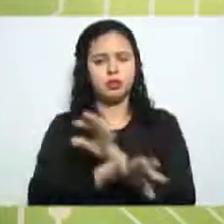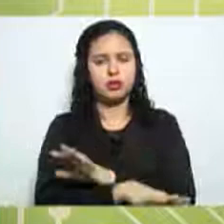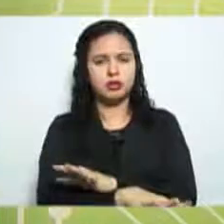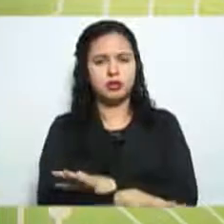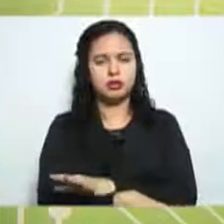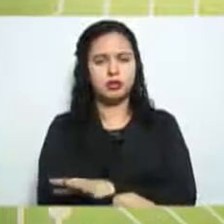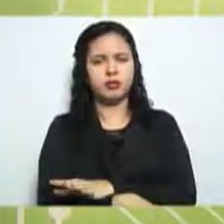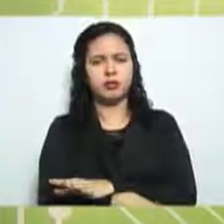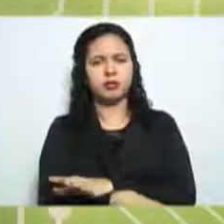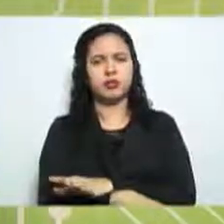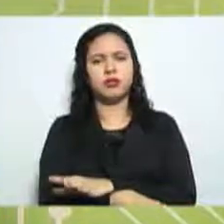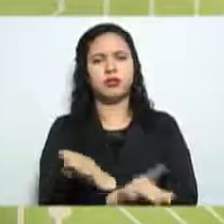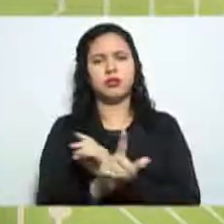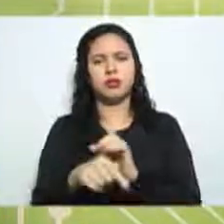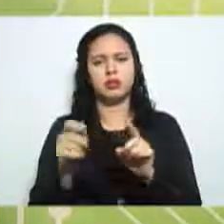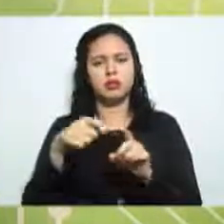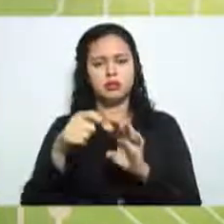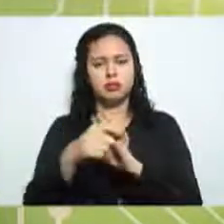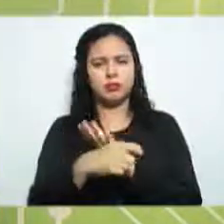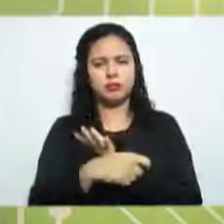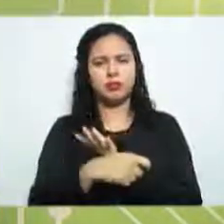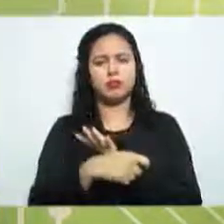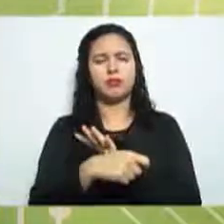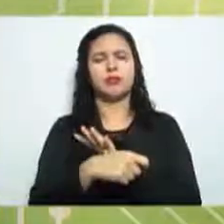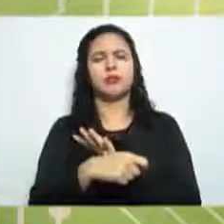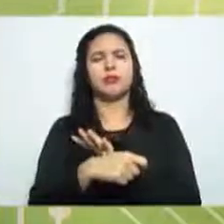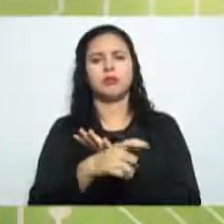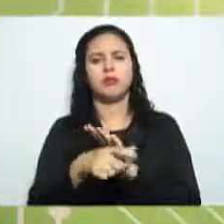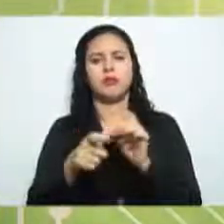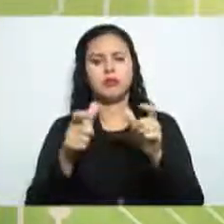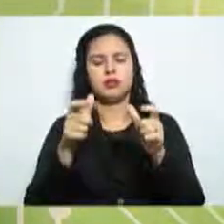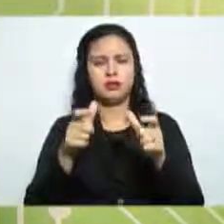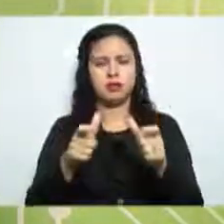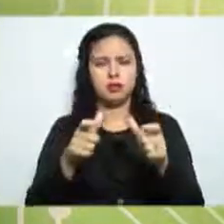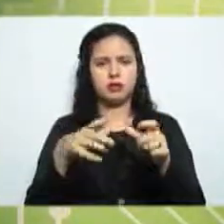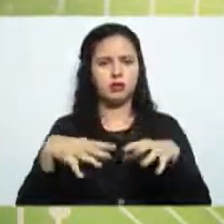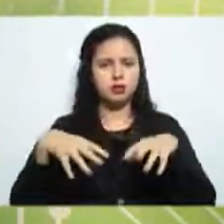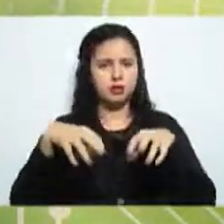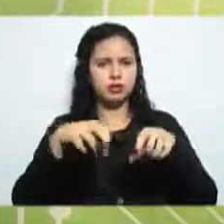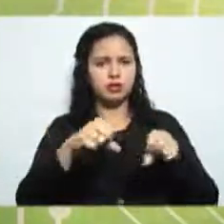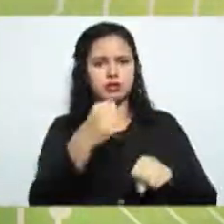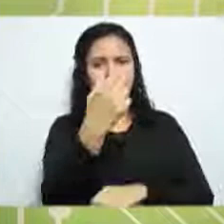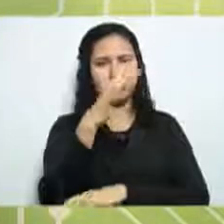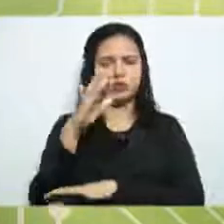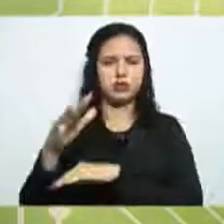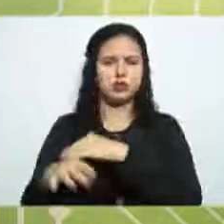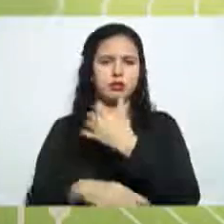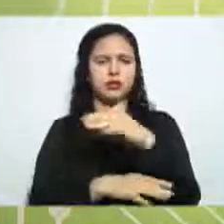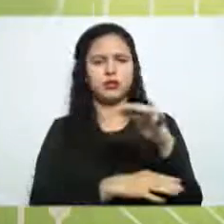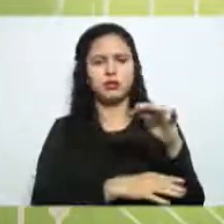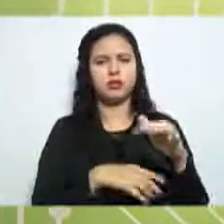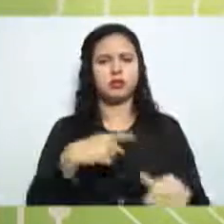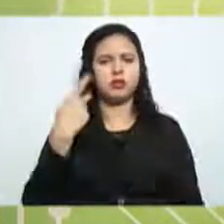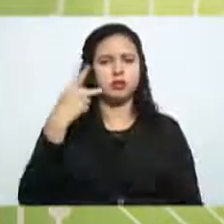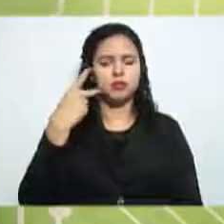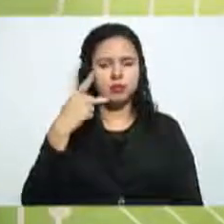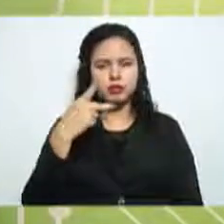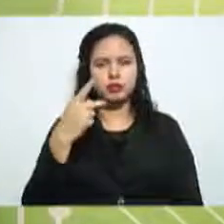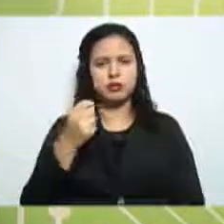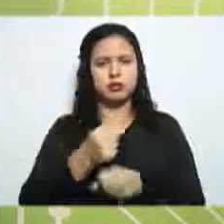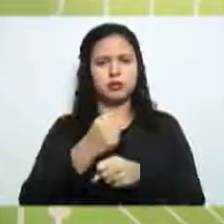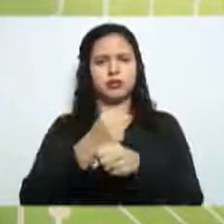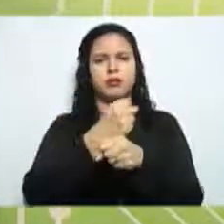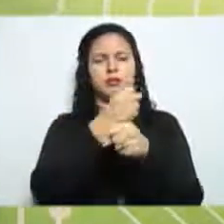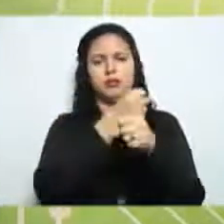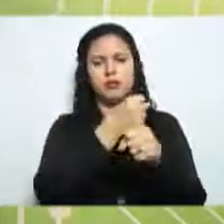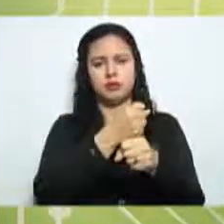jardinagem, não deu 6 meses, começou uma obra estadual no mesmo lugar, que teve que arrancar todas as árvores, começar uma política de construção para